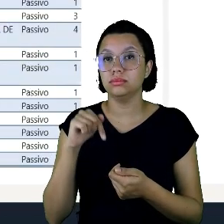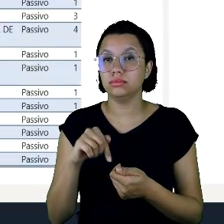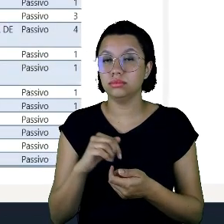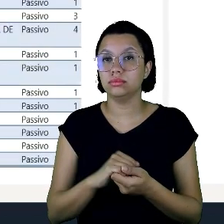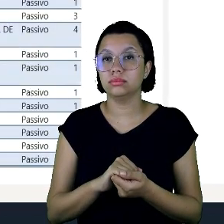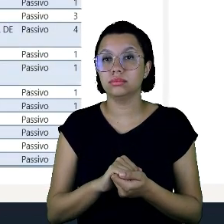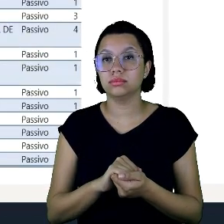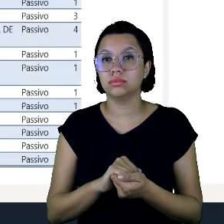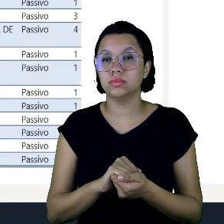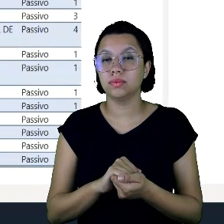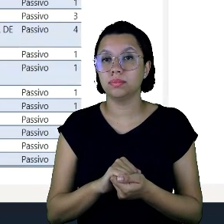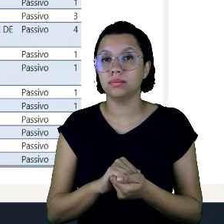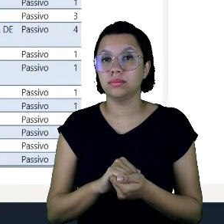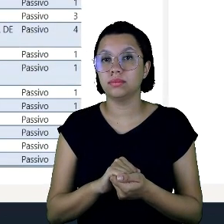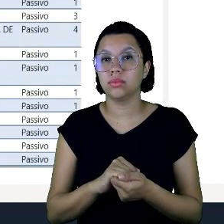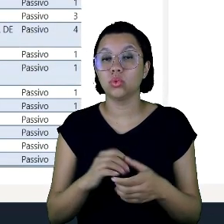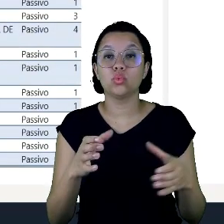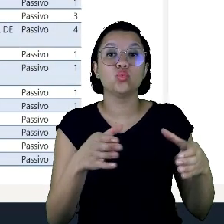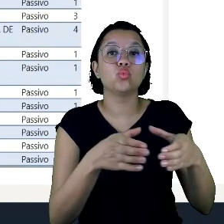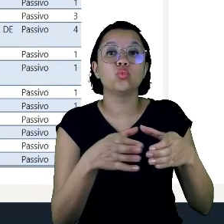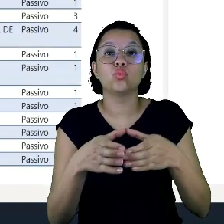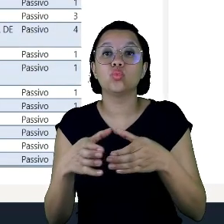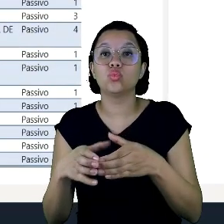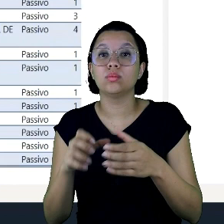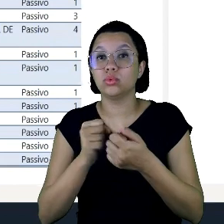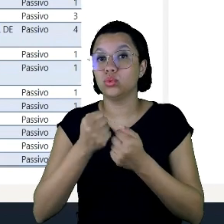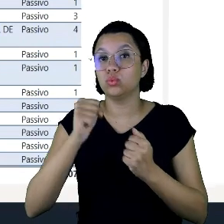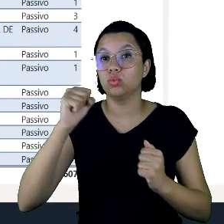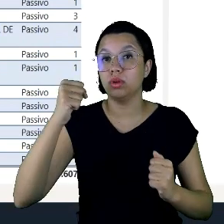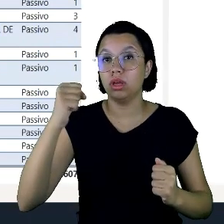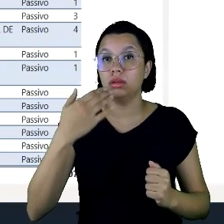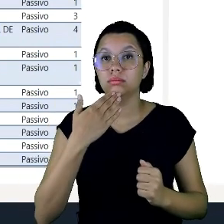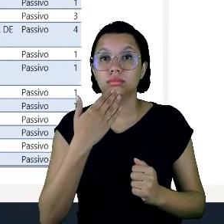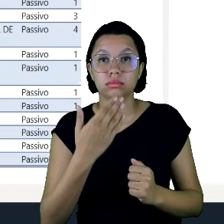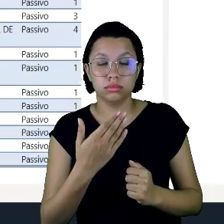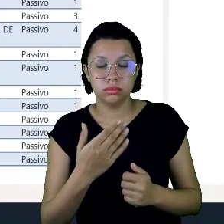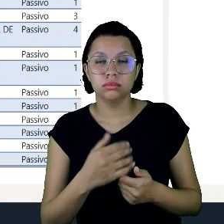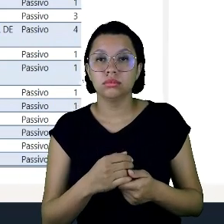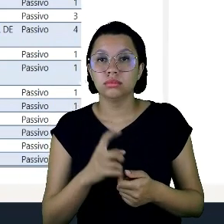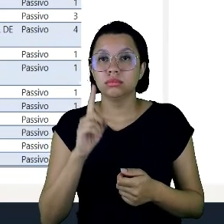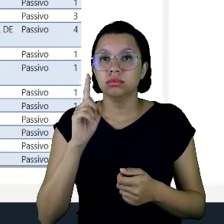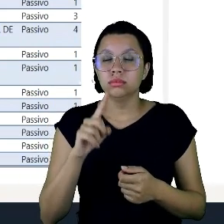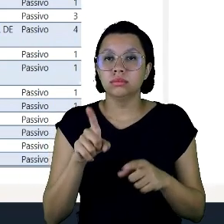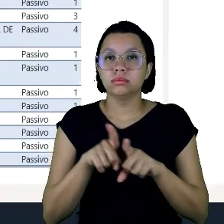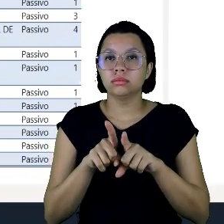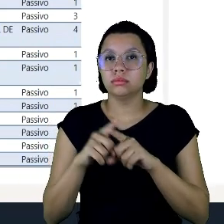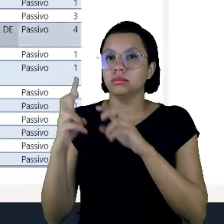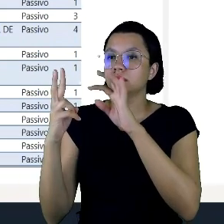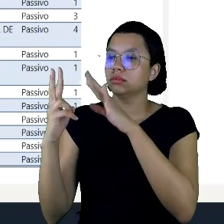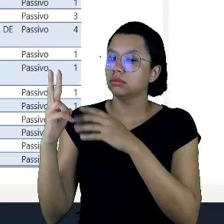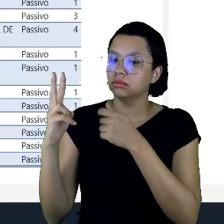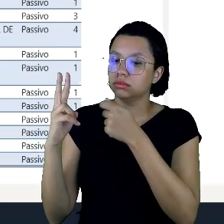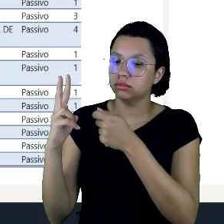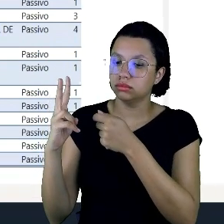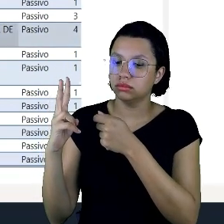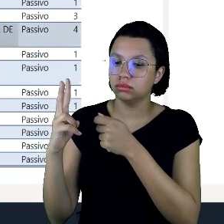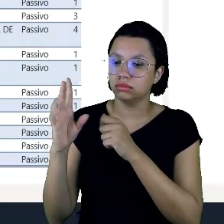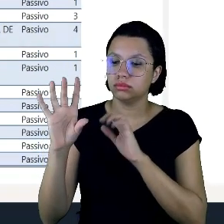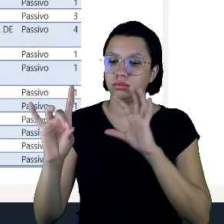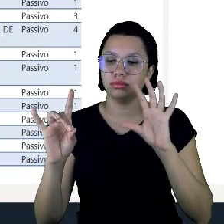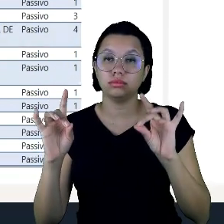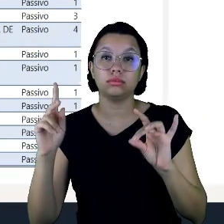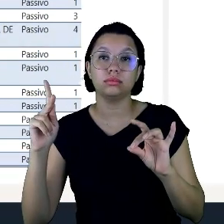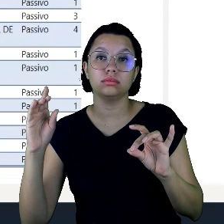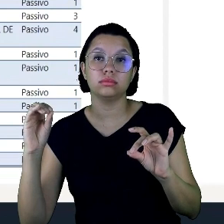traz o quantitativo aqui do agrupamento, né, dos grandes demandantes e por